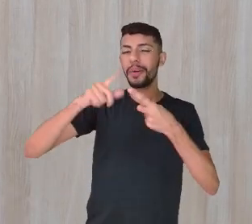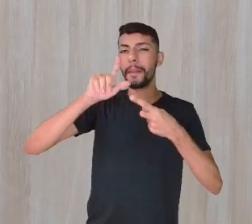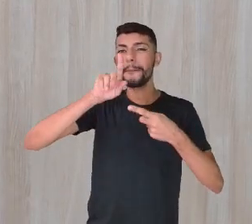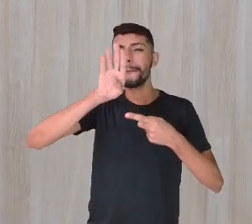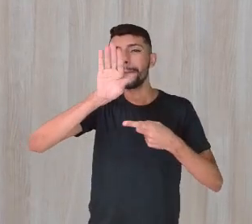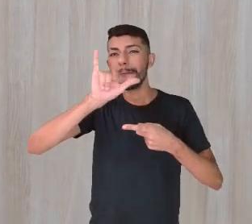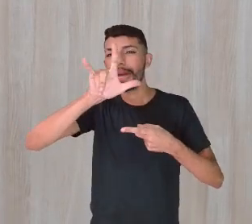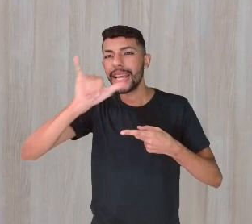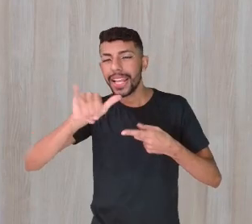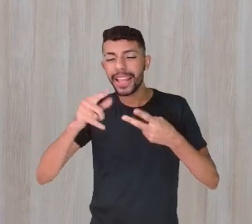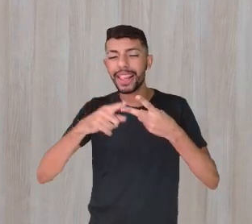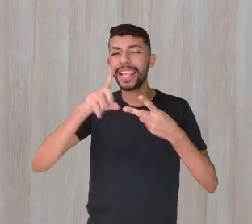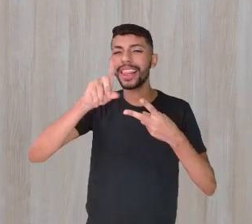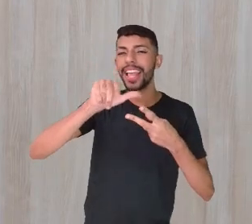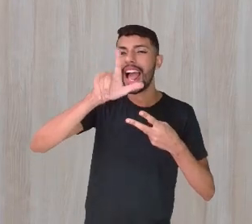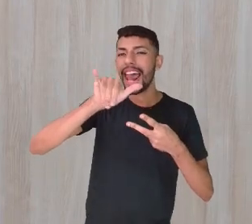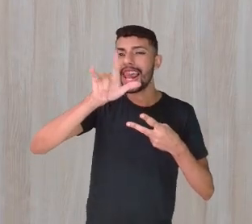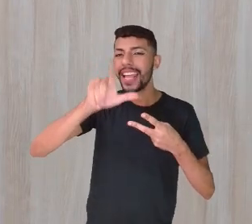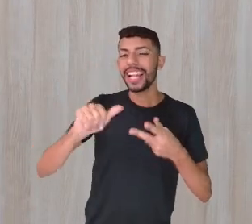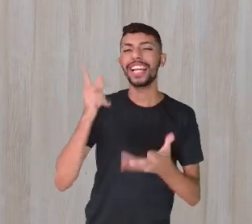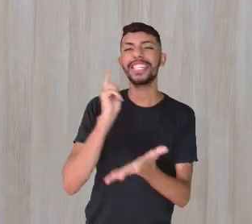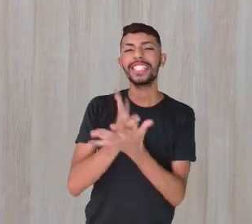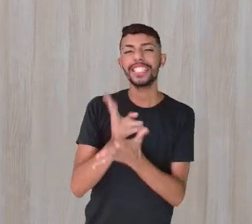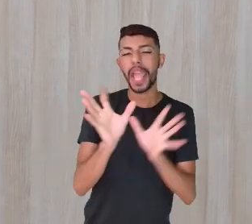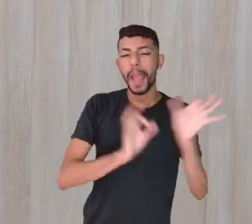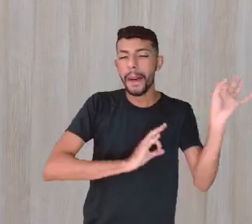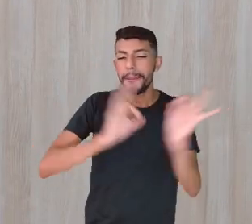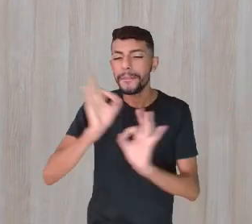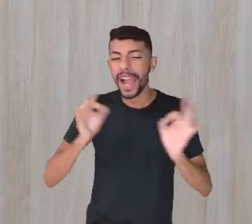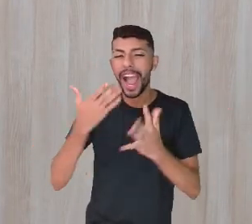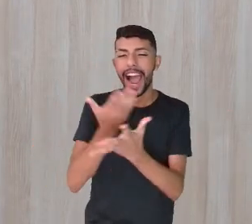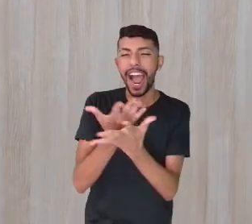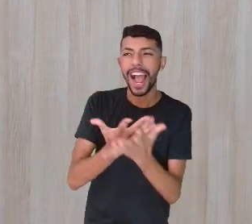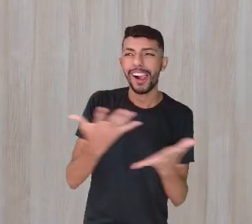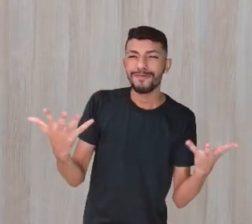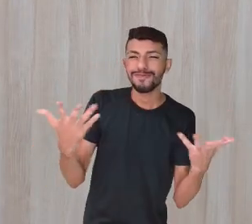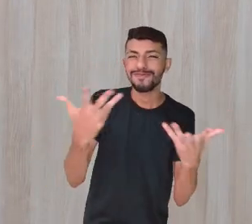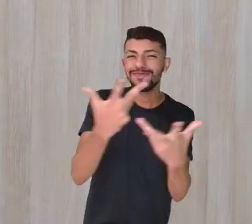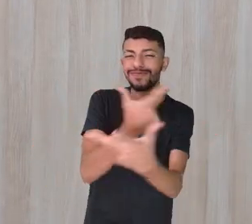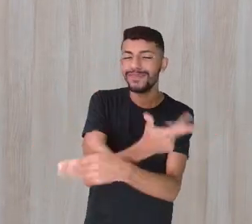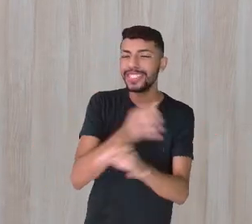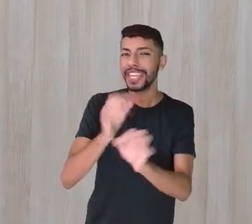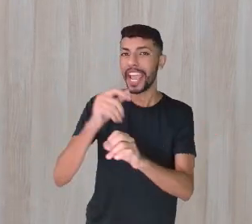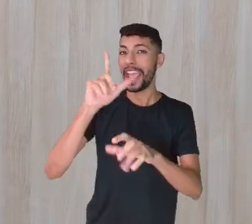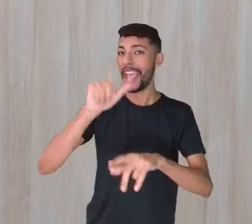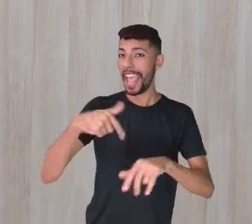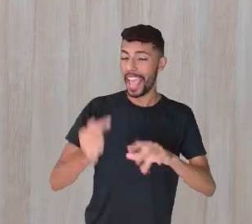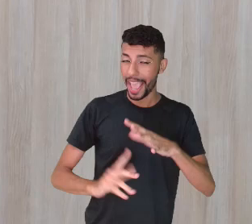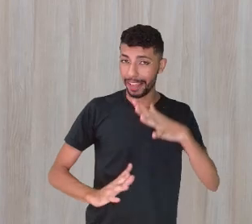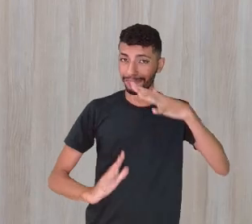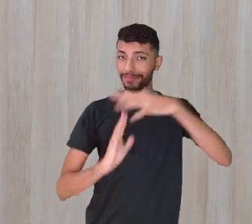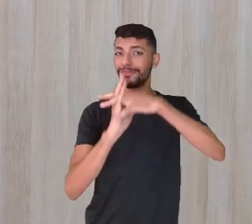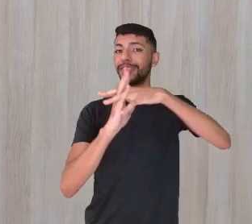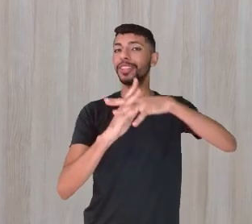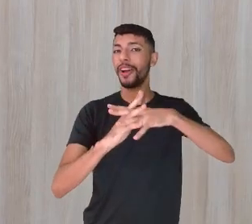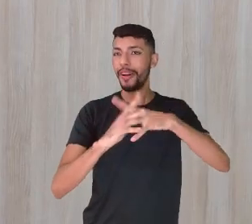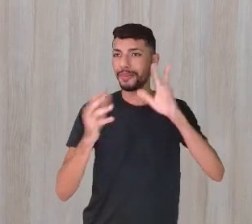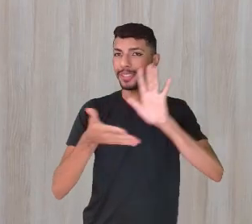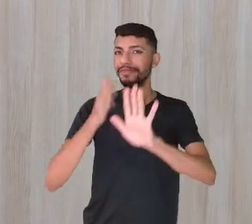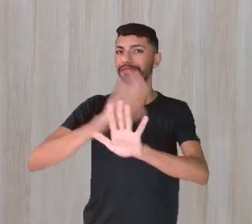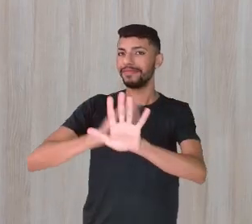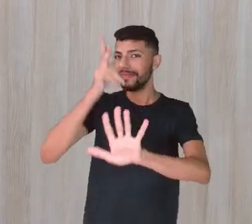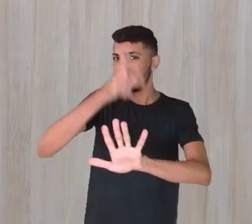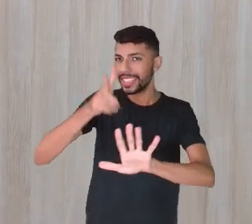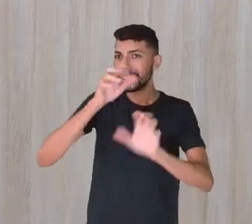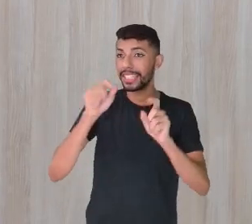que sempre deixam essa aula bem elaborada, encantadora, né? Uma produção top. E junto